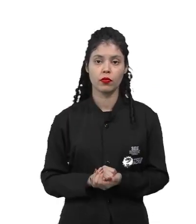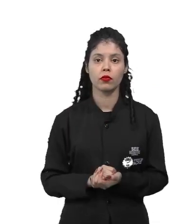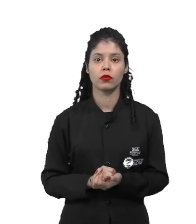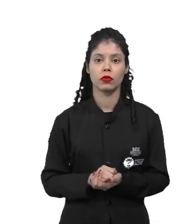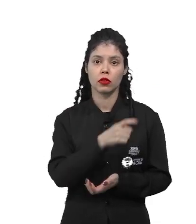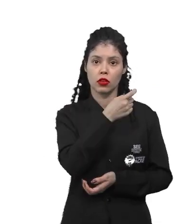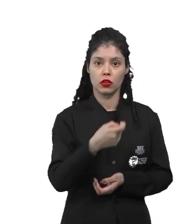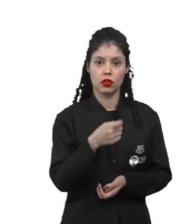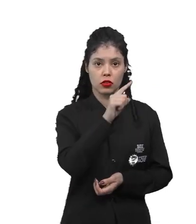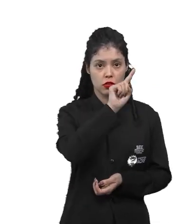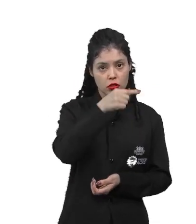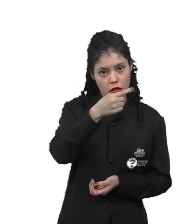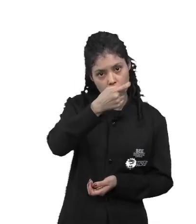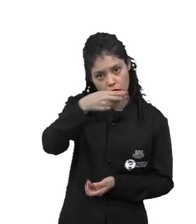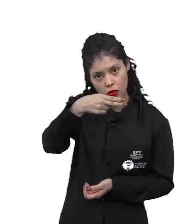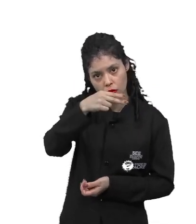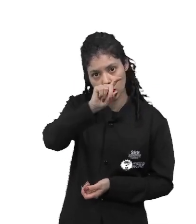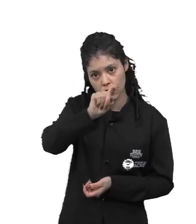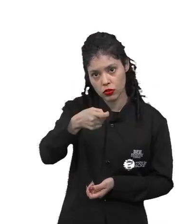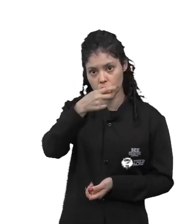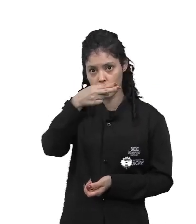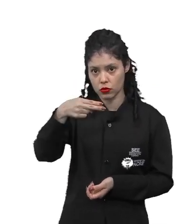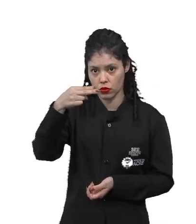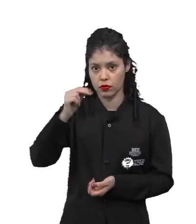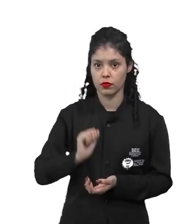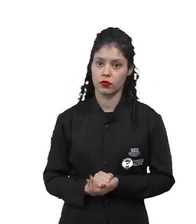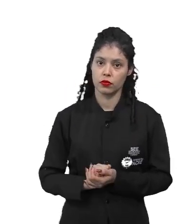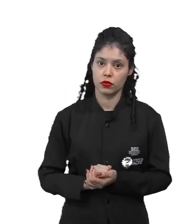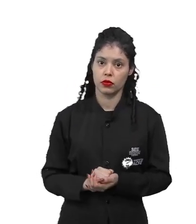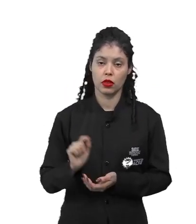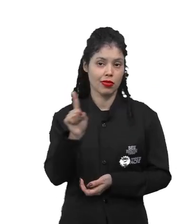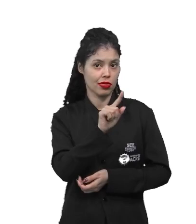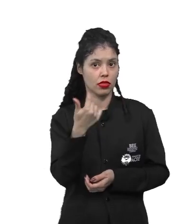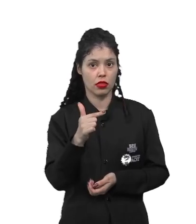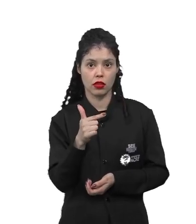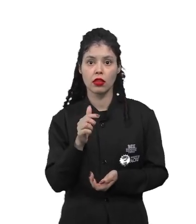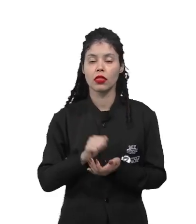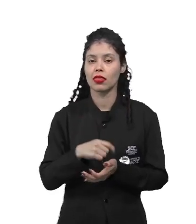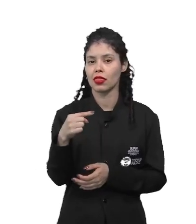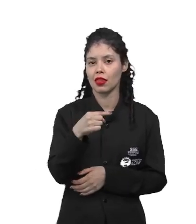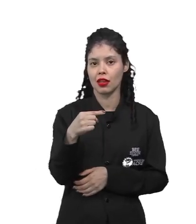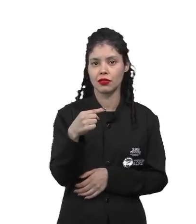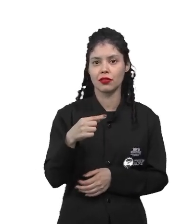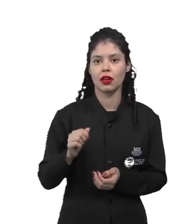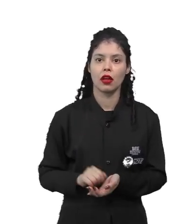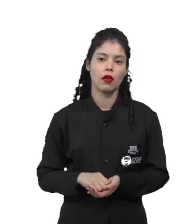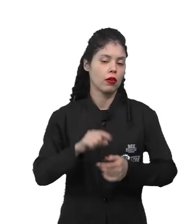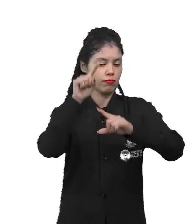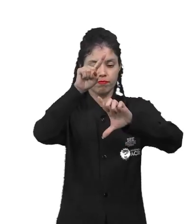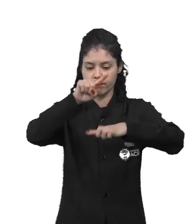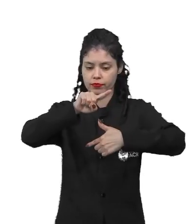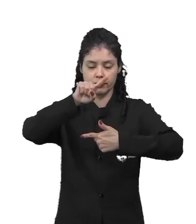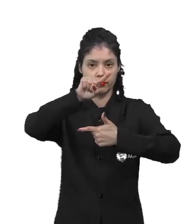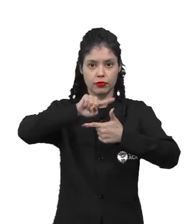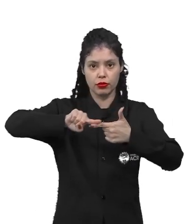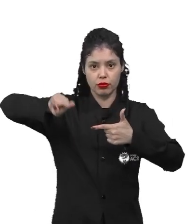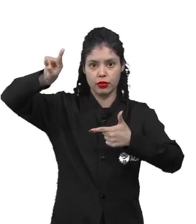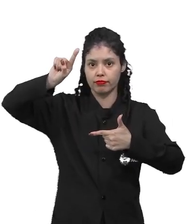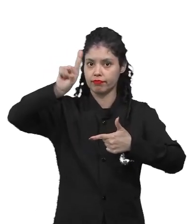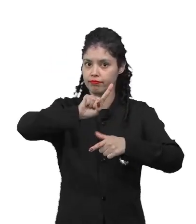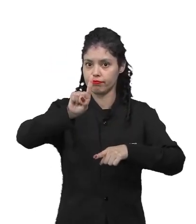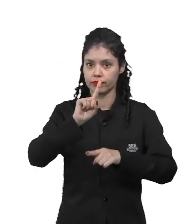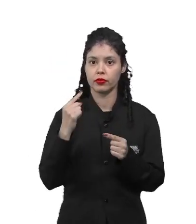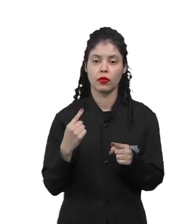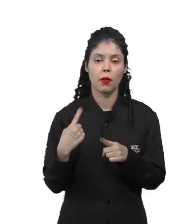igual a x2'. E quando o delta for negativo, não toca o eixo x, tá vendo? Não toca o eixo das abscissas. Por quê, professor?